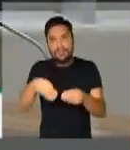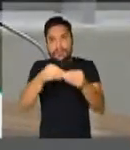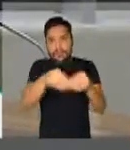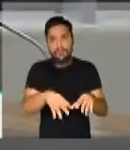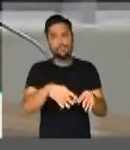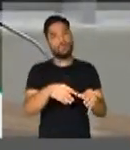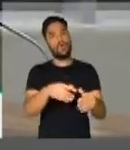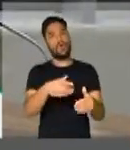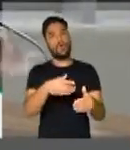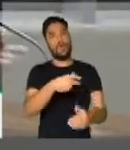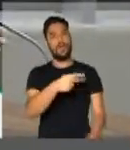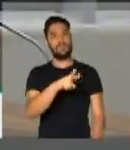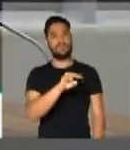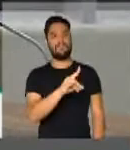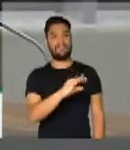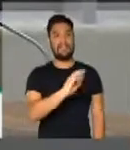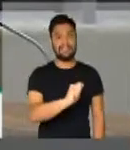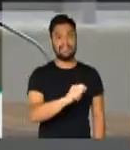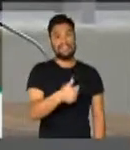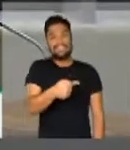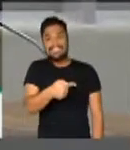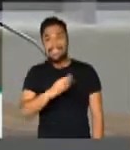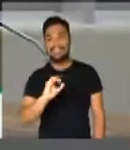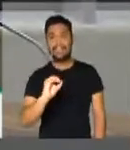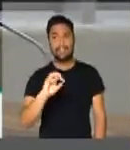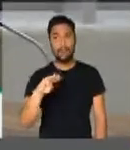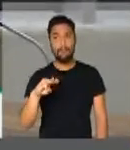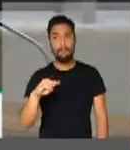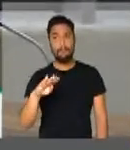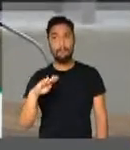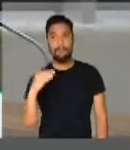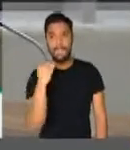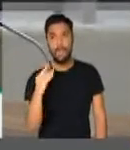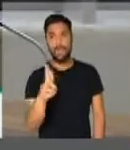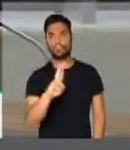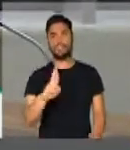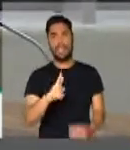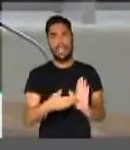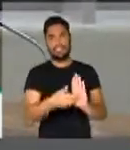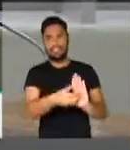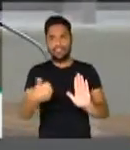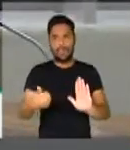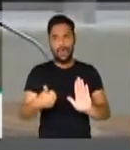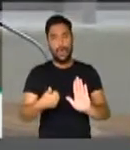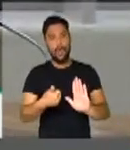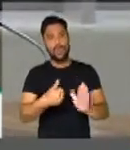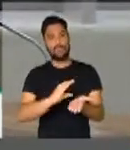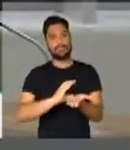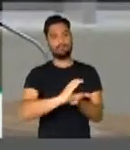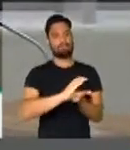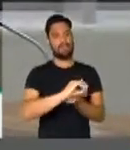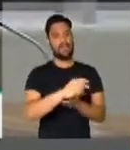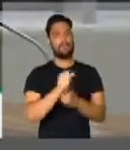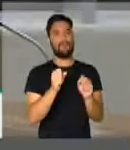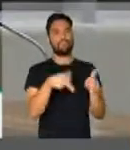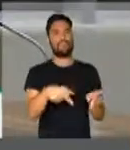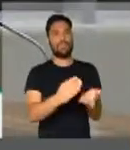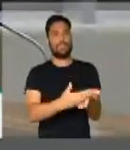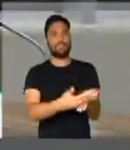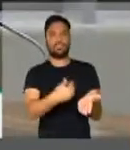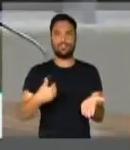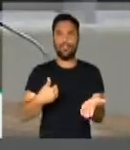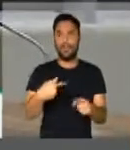falhou a Previdência. Mais de 70 bilhões de reais nos últimos 10 anos, surrupiados do dinheiro da aposentadoria dos trabalhadores